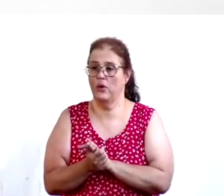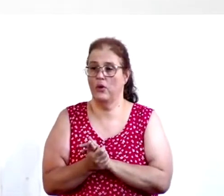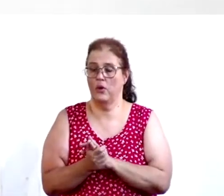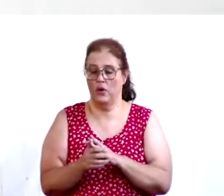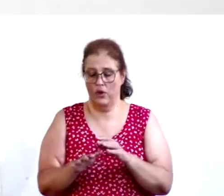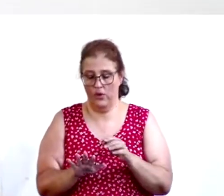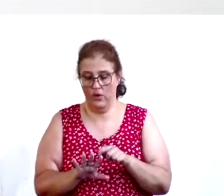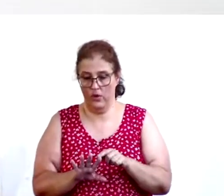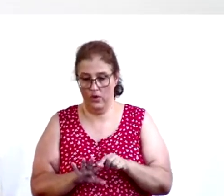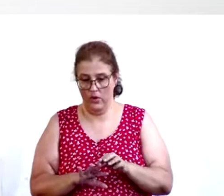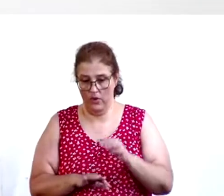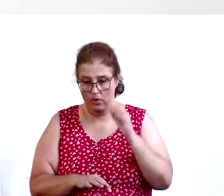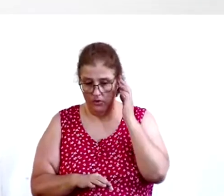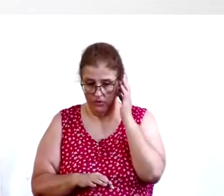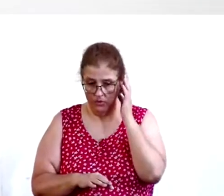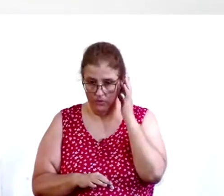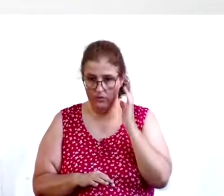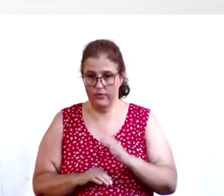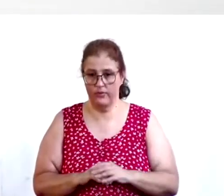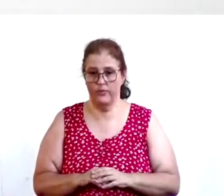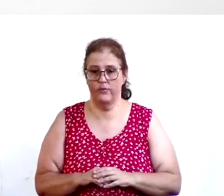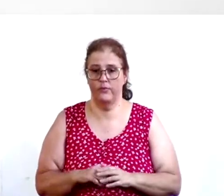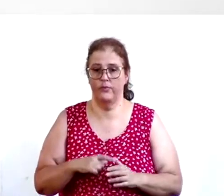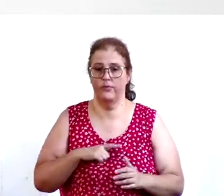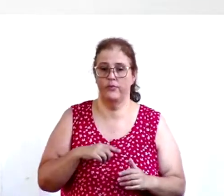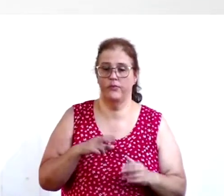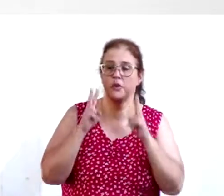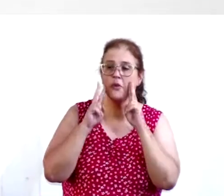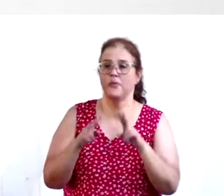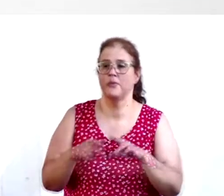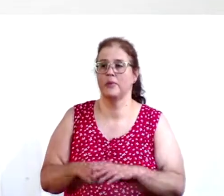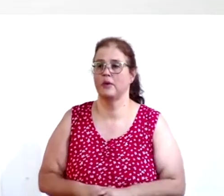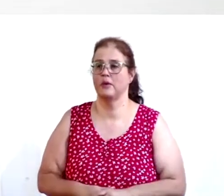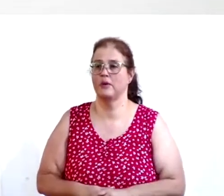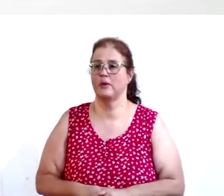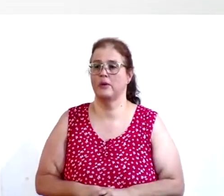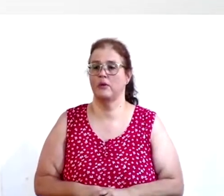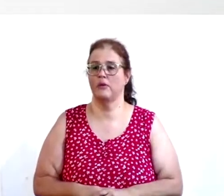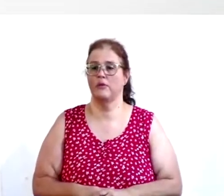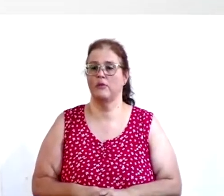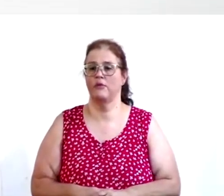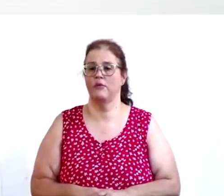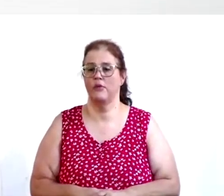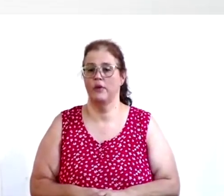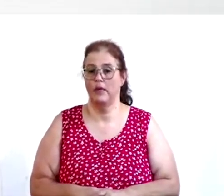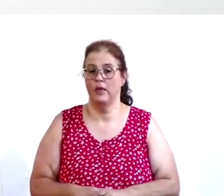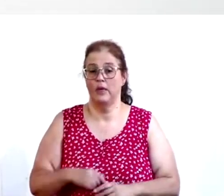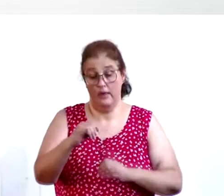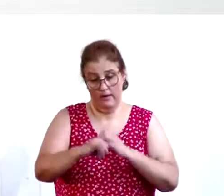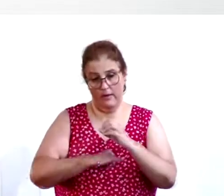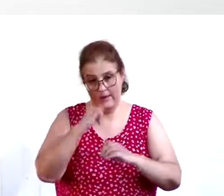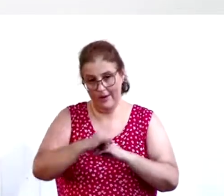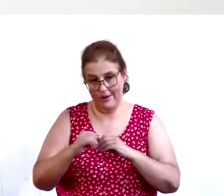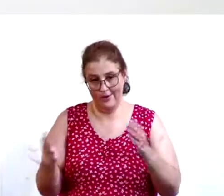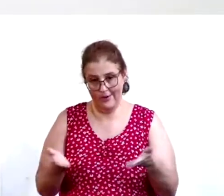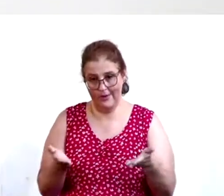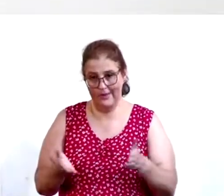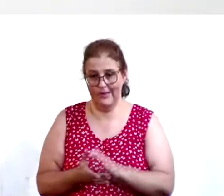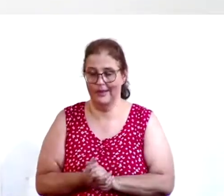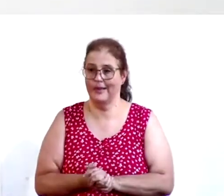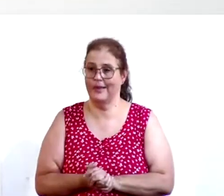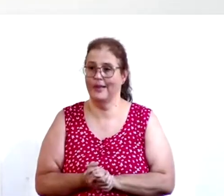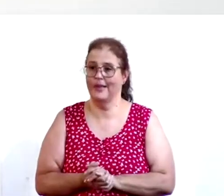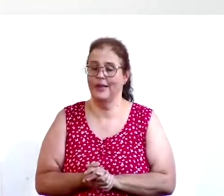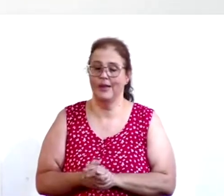uma ilustração básica sobre isso. Eu vi isso na internet nessa semana. Uma pessoa escrevendo para o